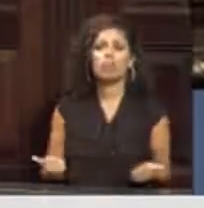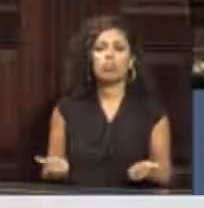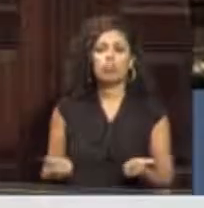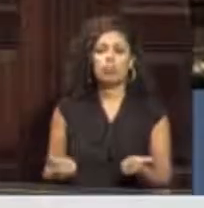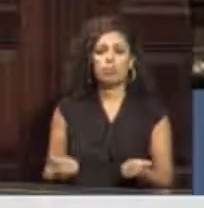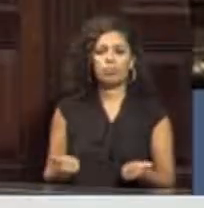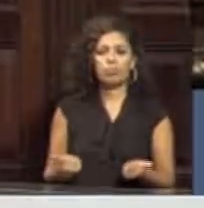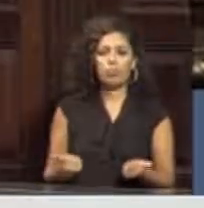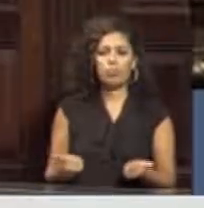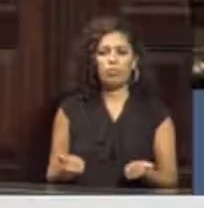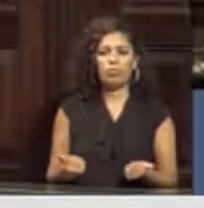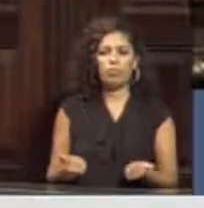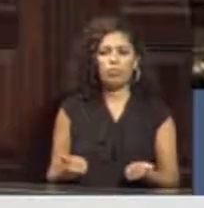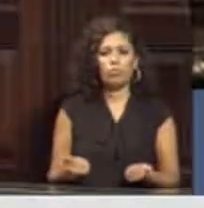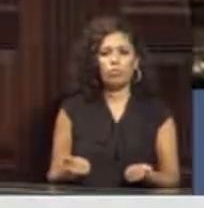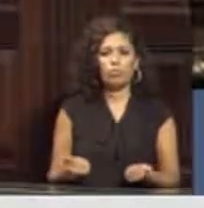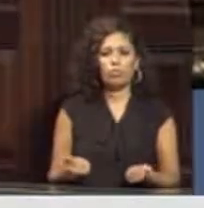ações,